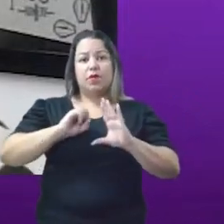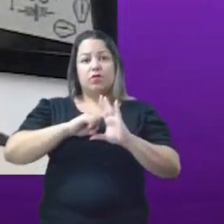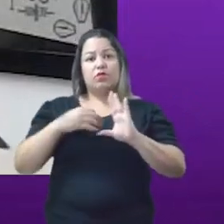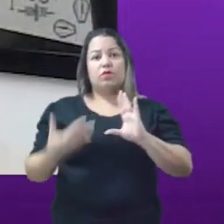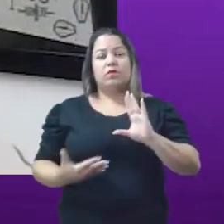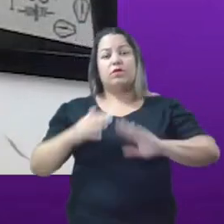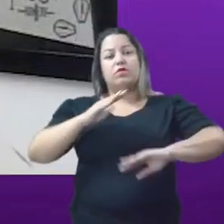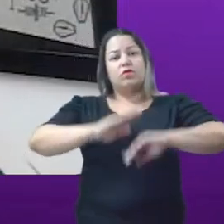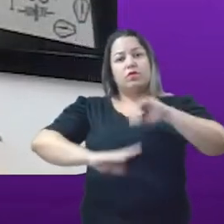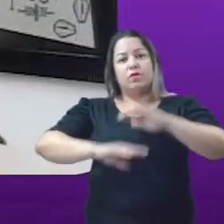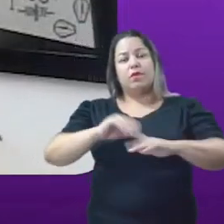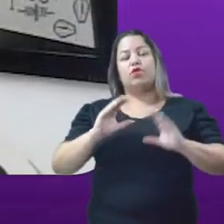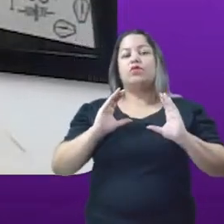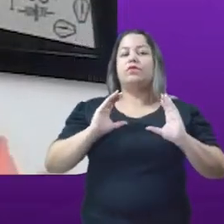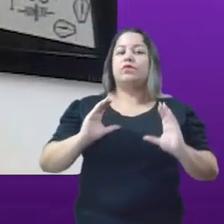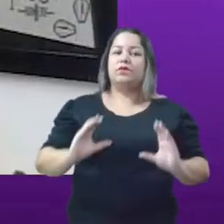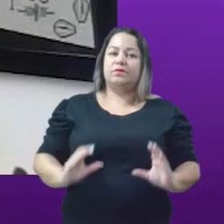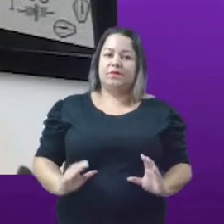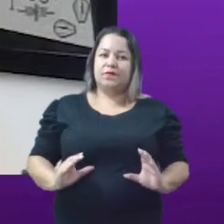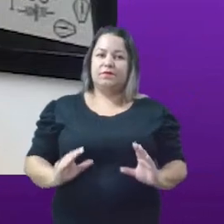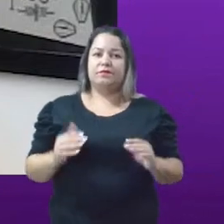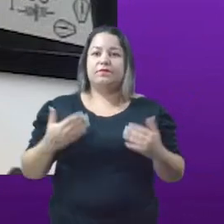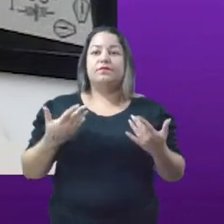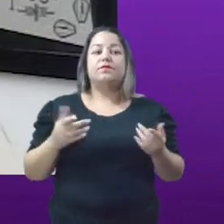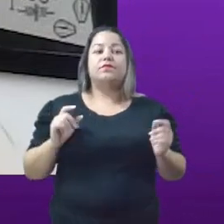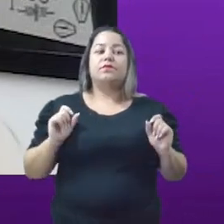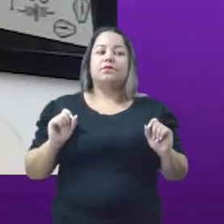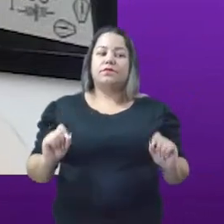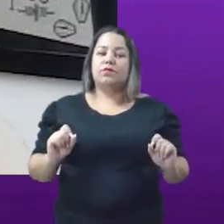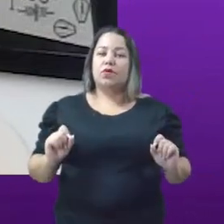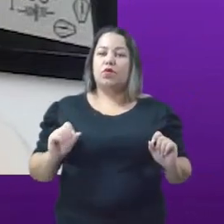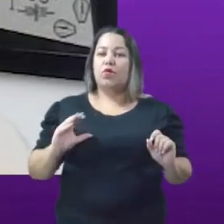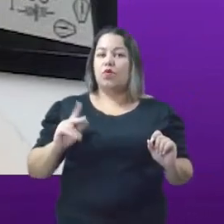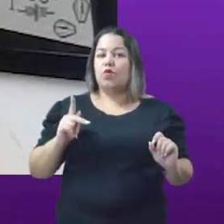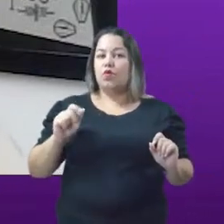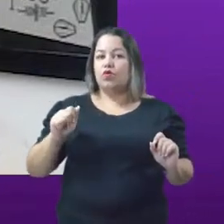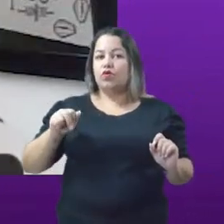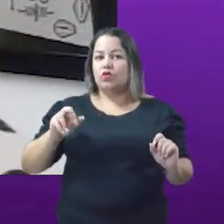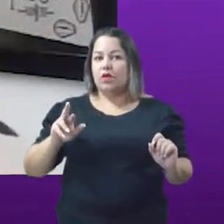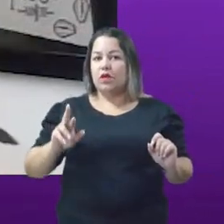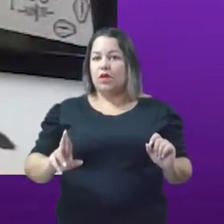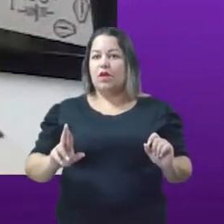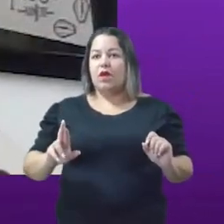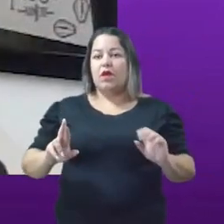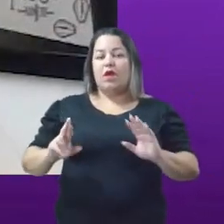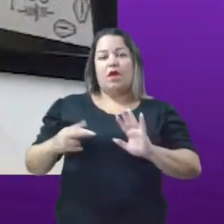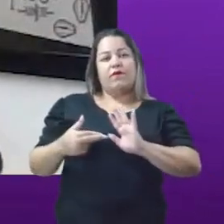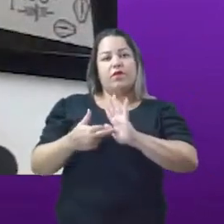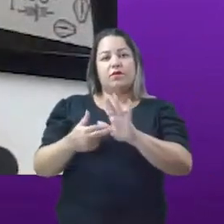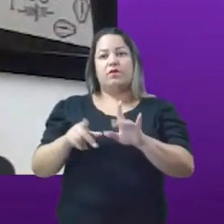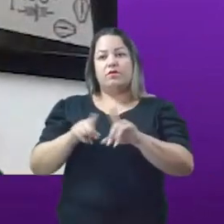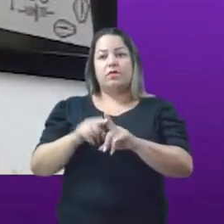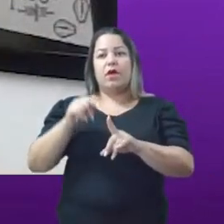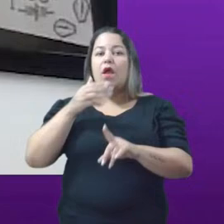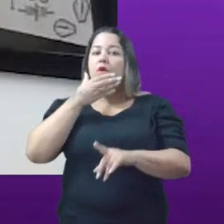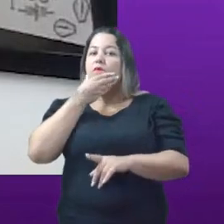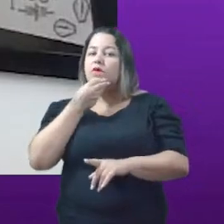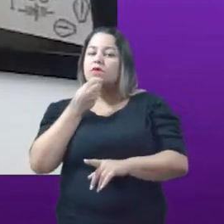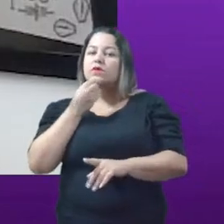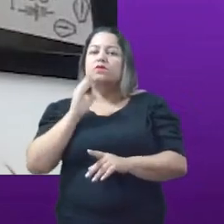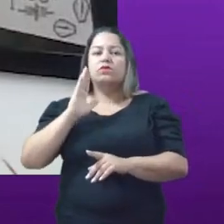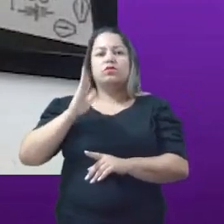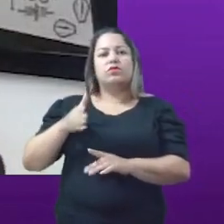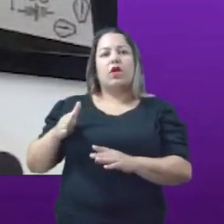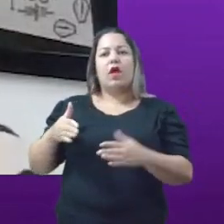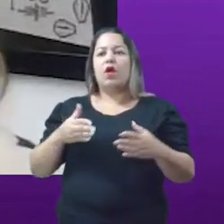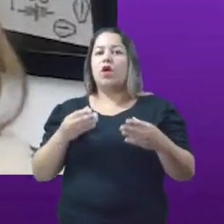de ações, de comportamentos. Então, o chá revelação. Olha, é um menino. Já se constrói todo um caminho para o